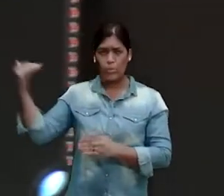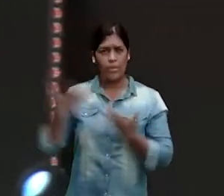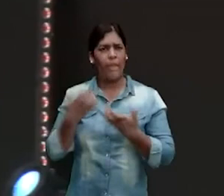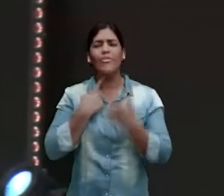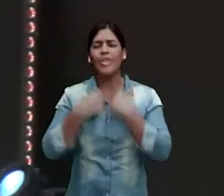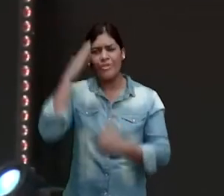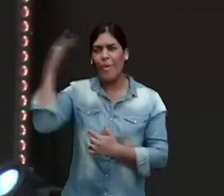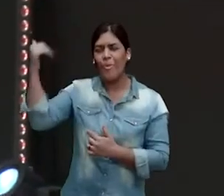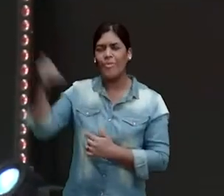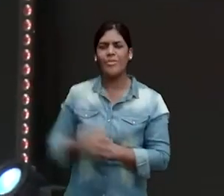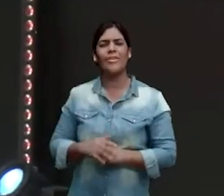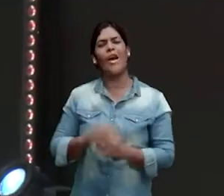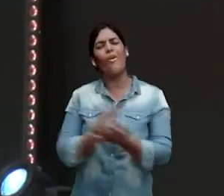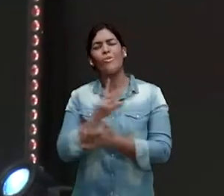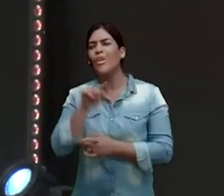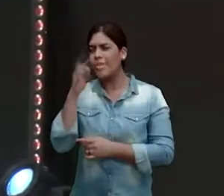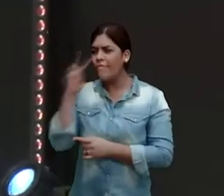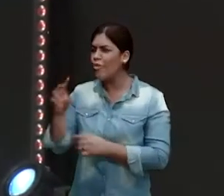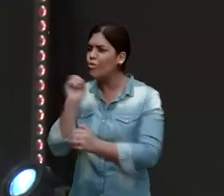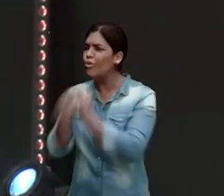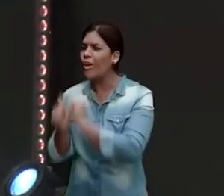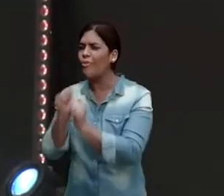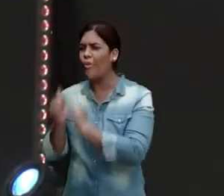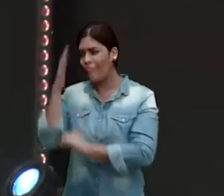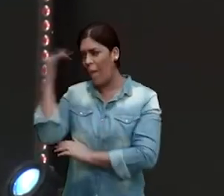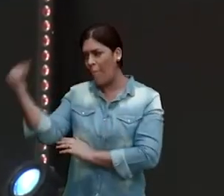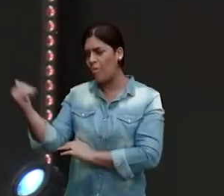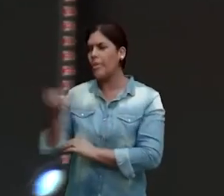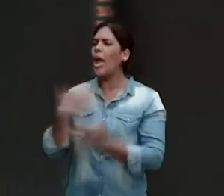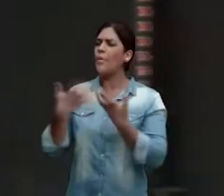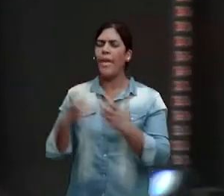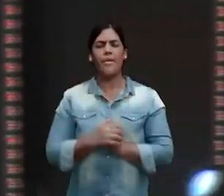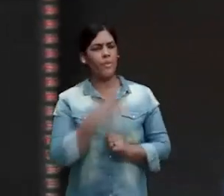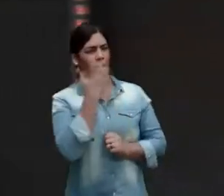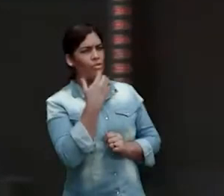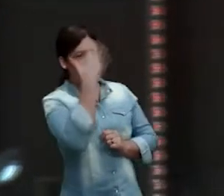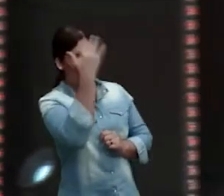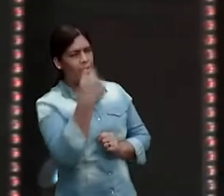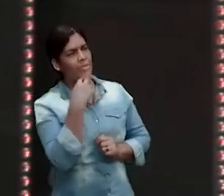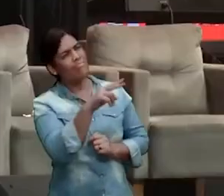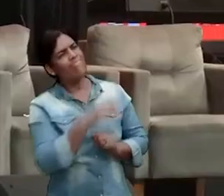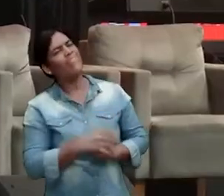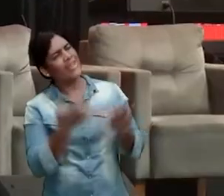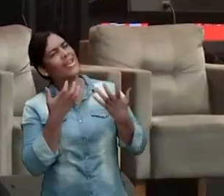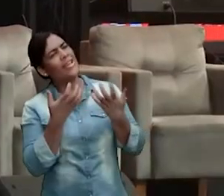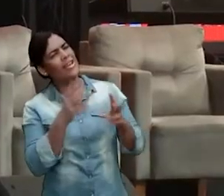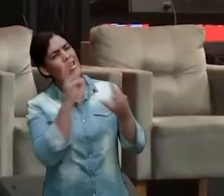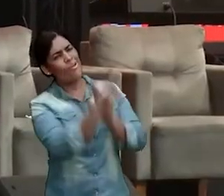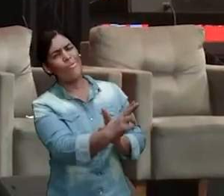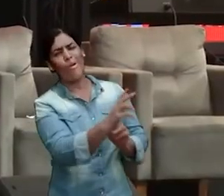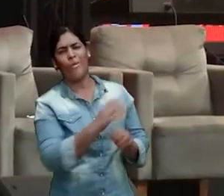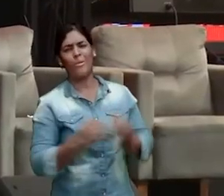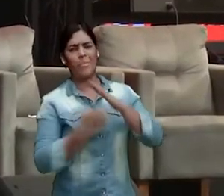jogador foi podia ser um jogador um dia você vê um cão tô falando você tá com canto um dia você viu o empresário necessita Poxa queria seu